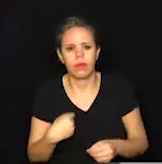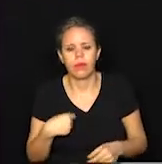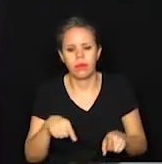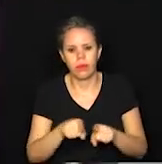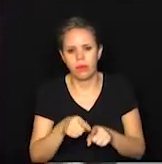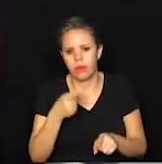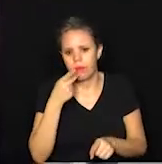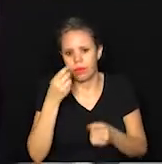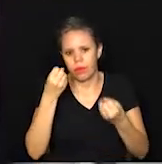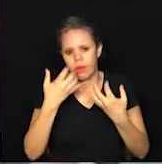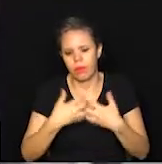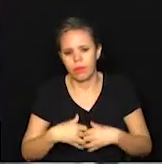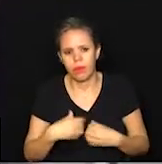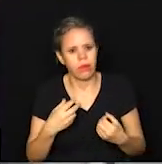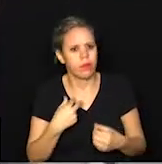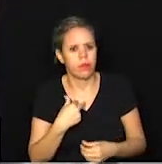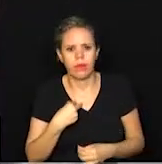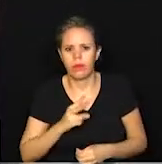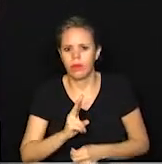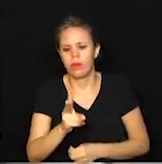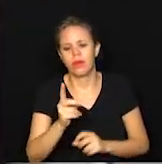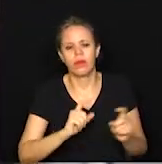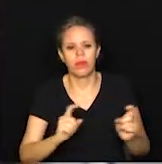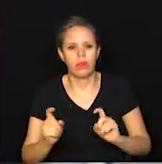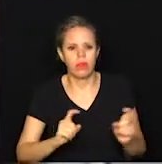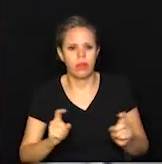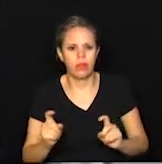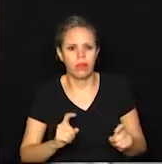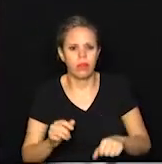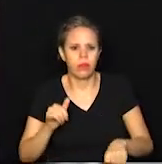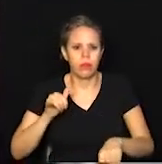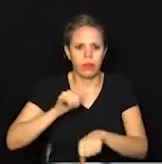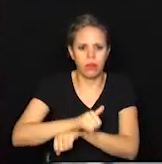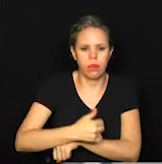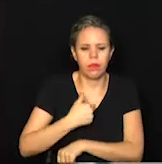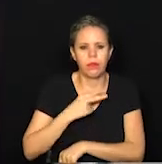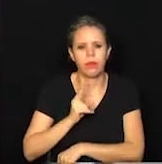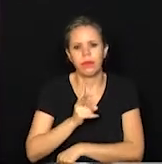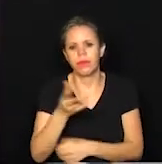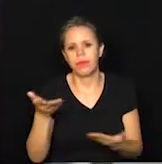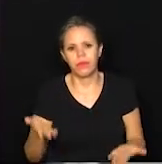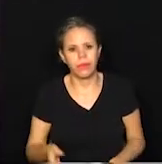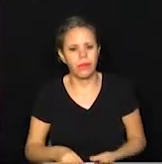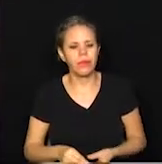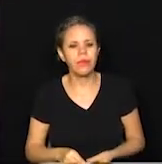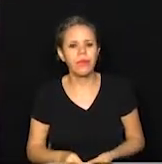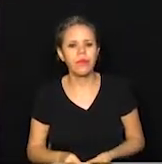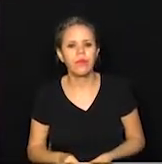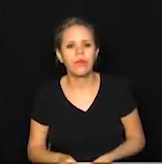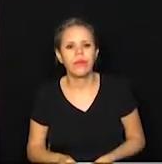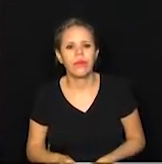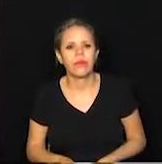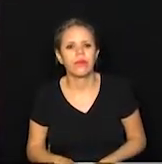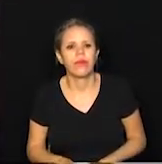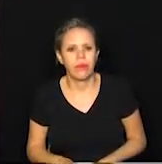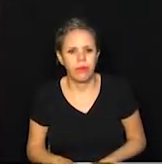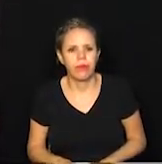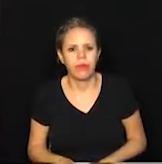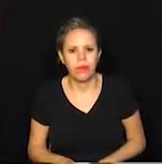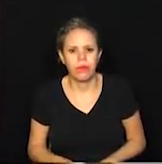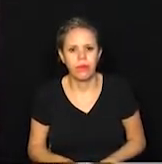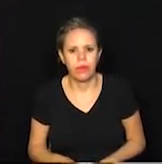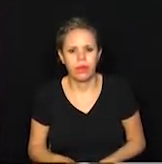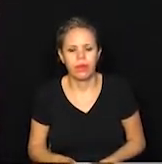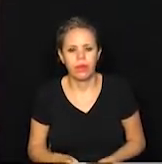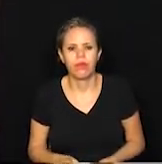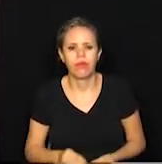deixar justificado, porque eu não vou poder permanecer aqui, eu vou ter que me ausentar, não vou poder permanecer a reunião toda, mas deixo aqui a